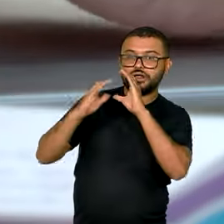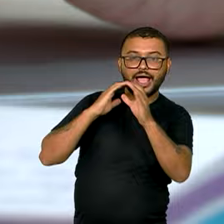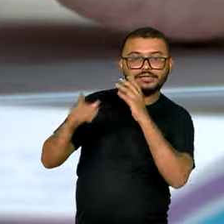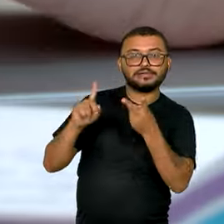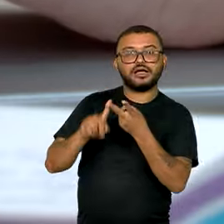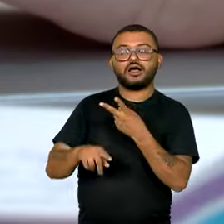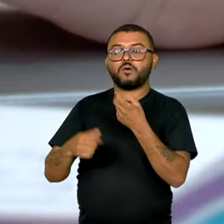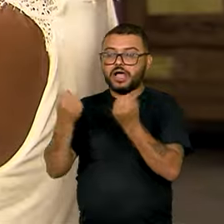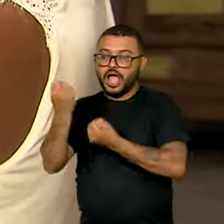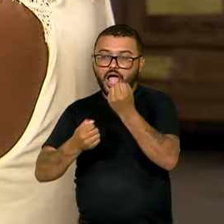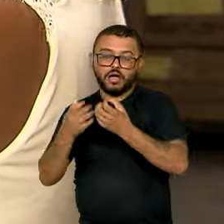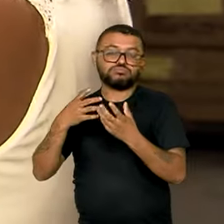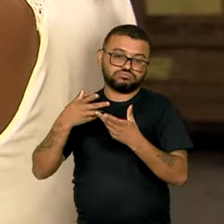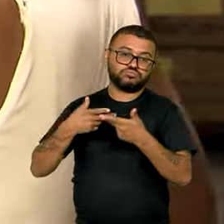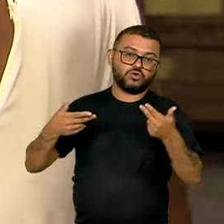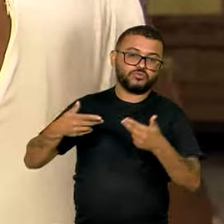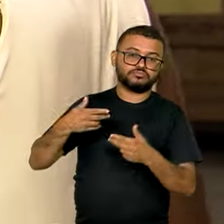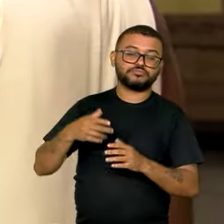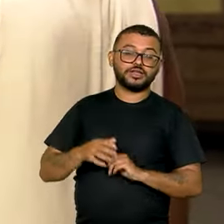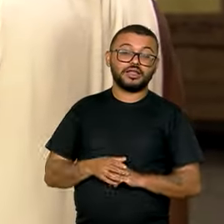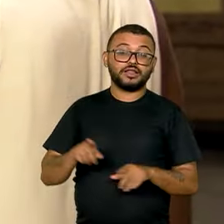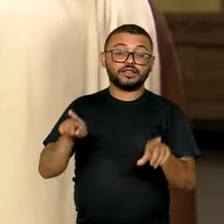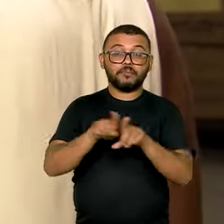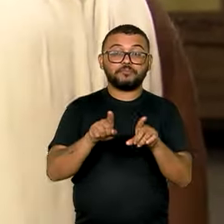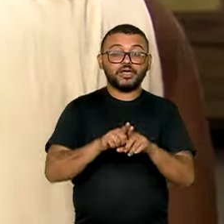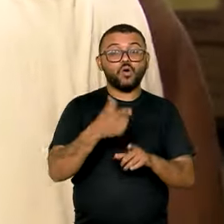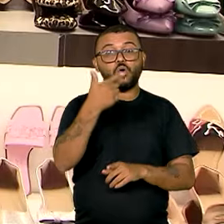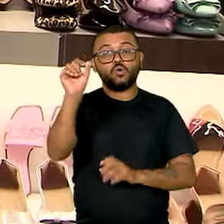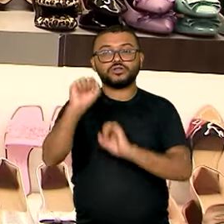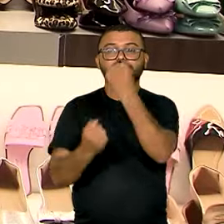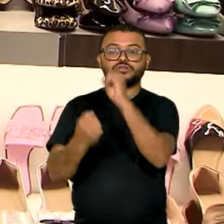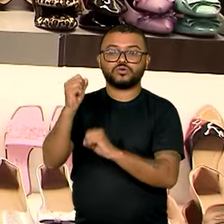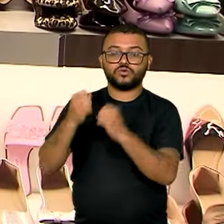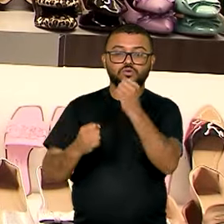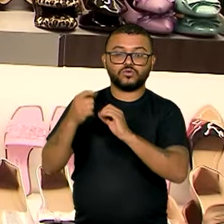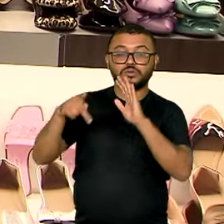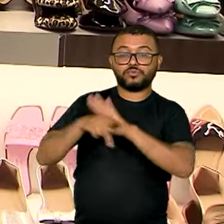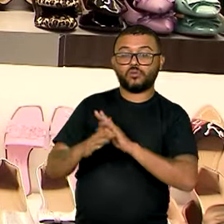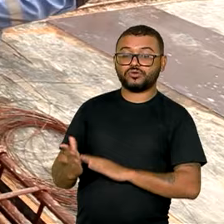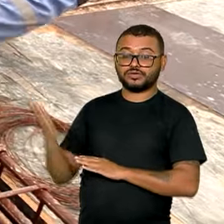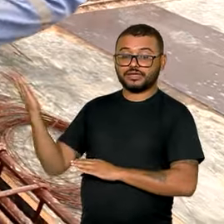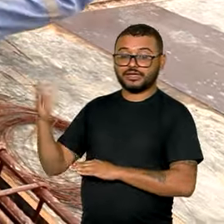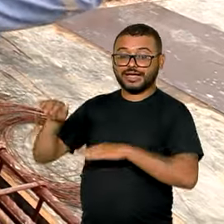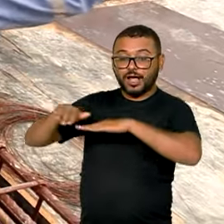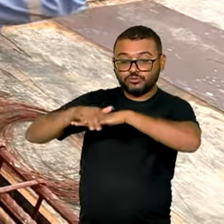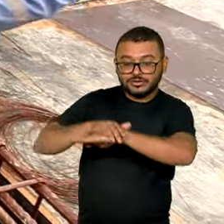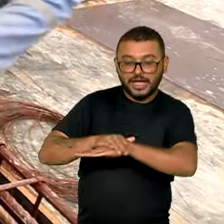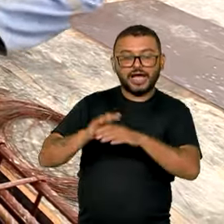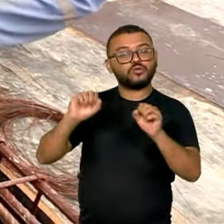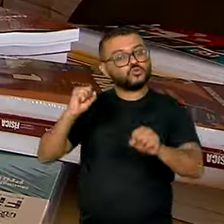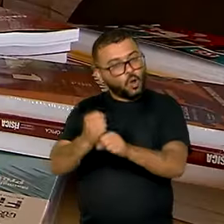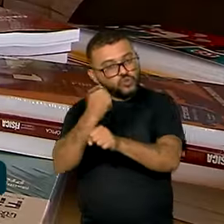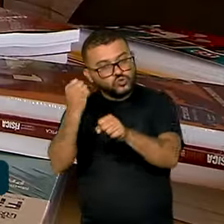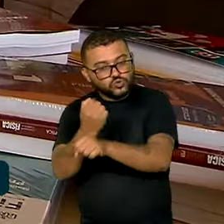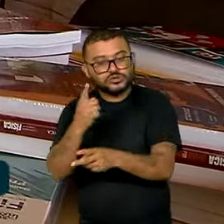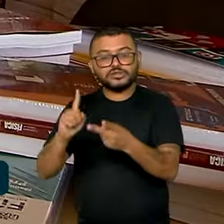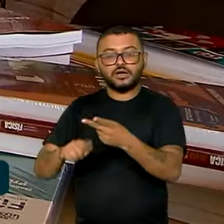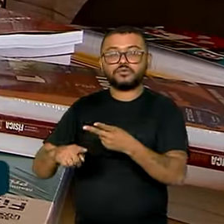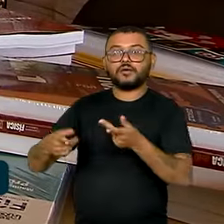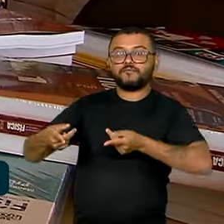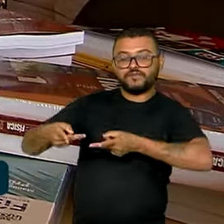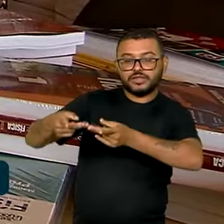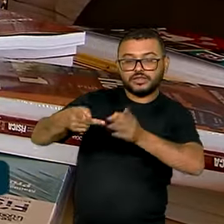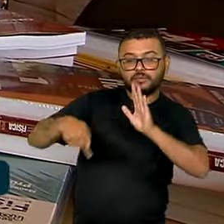tecnologia da informação. E outra para as indústrias têxtil e de calçados, construção civil e